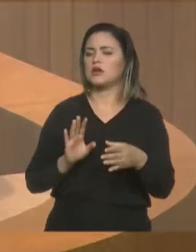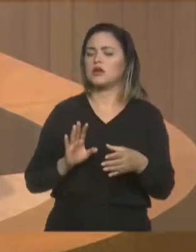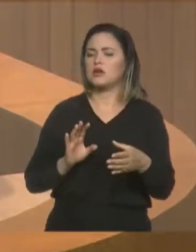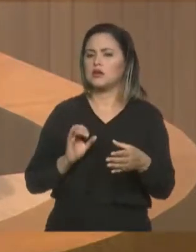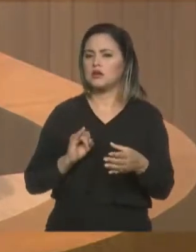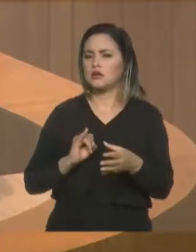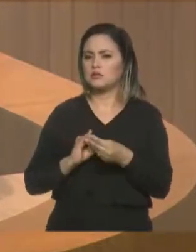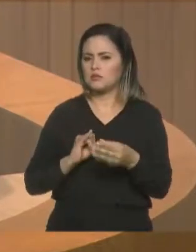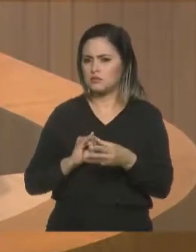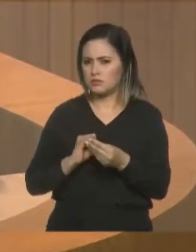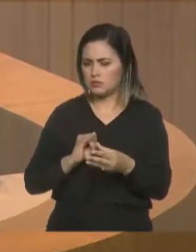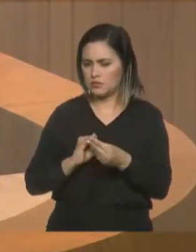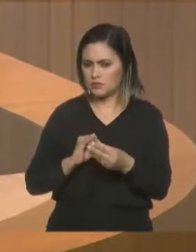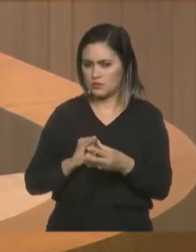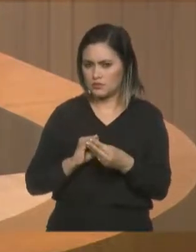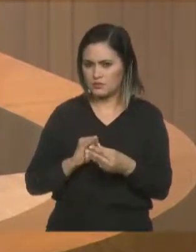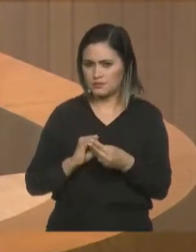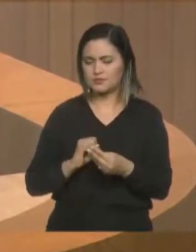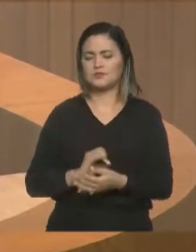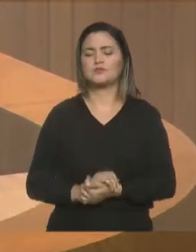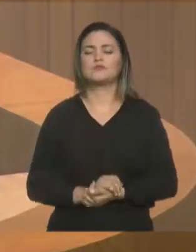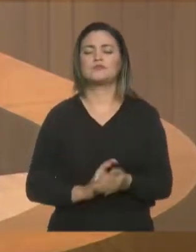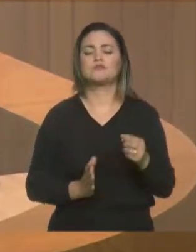contribui para a arrecadação de imposto.